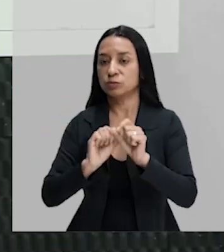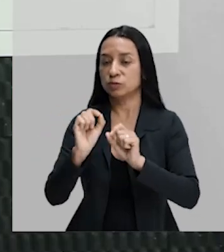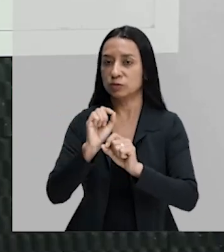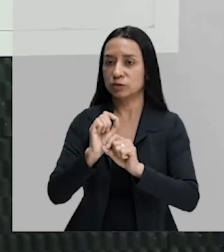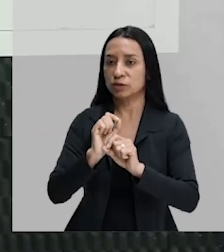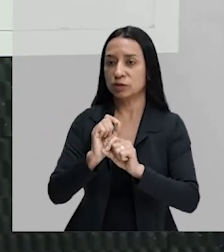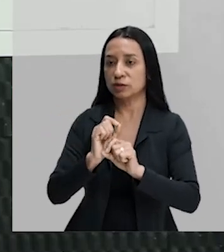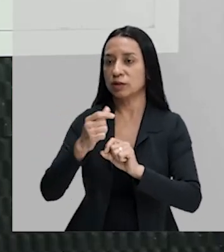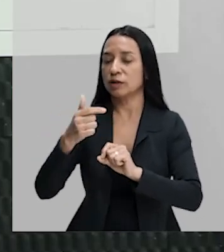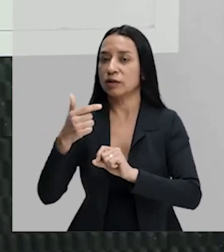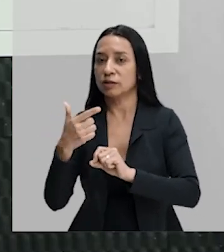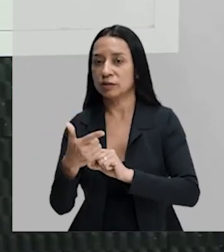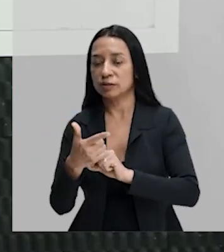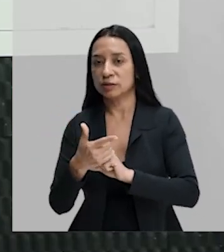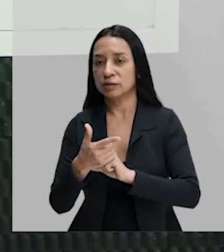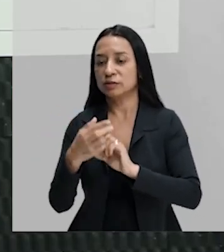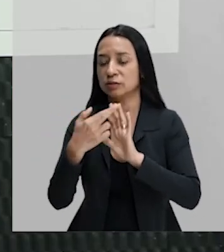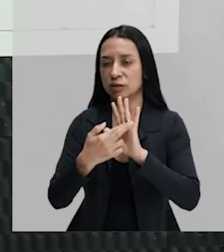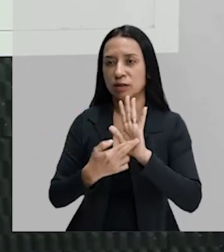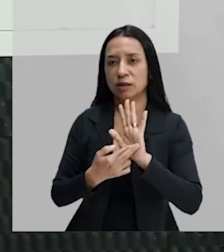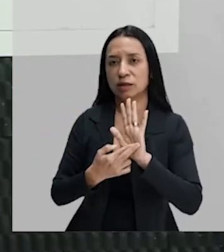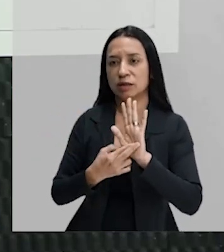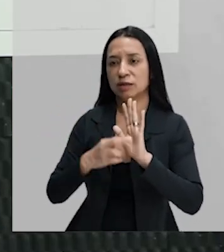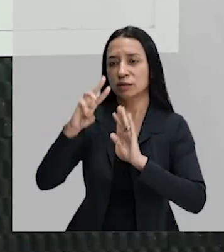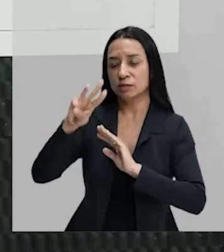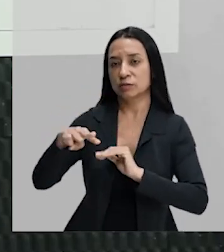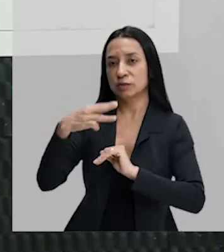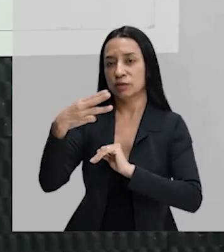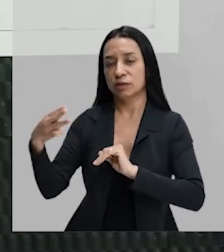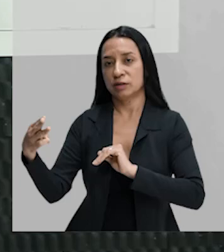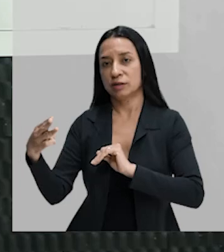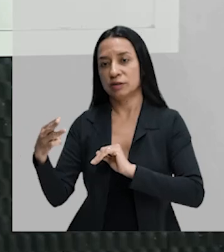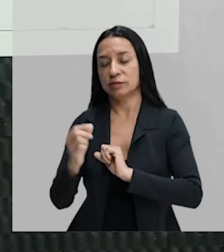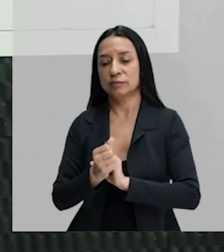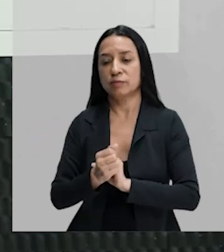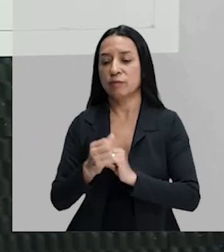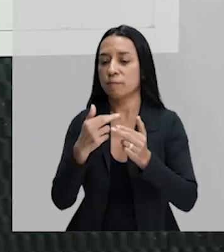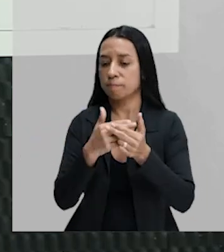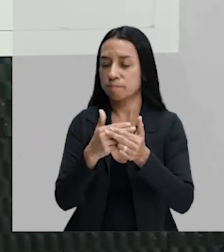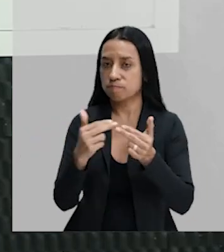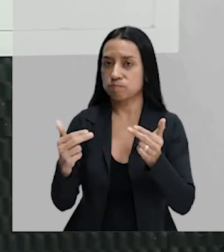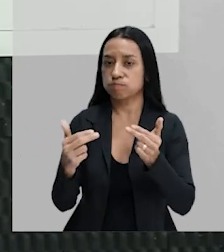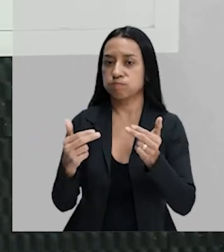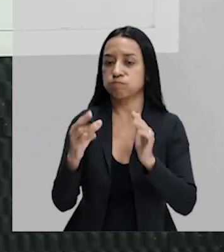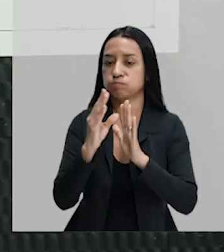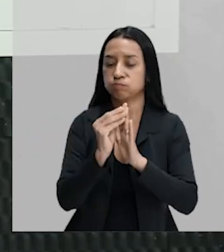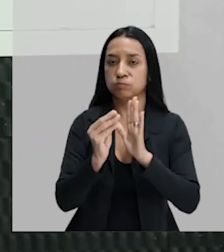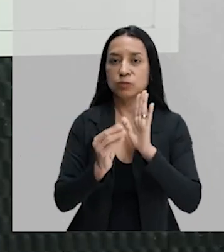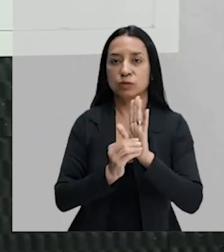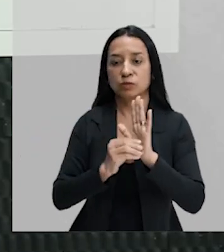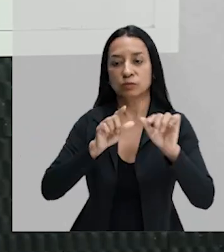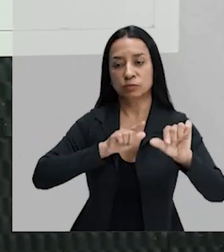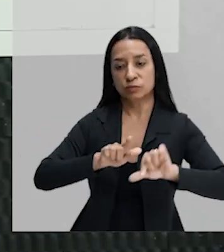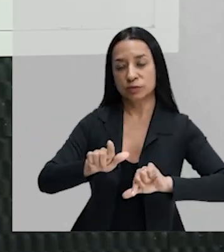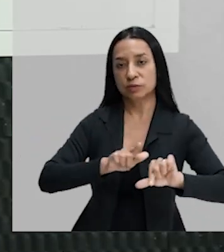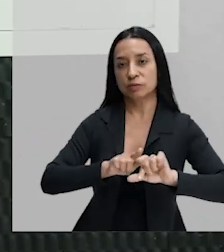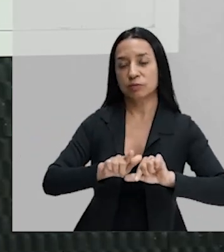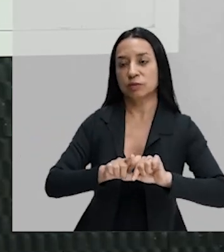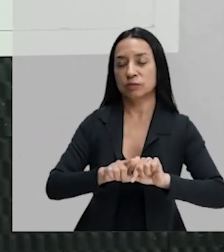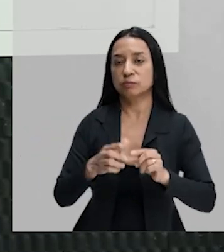regra de sair né regra de shió Matriz de vandermon Então já trabalhamos aí